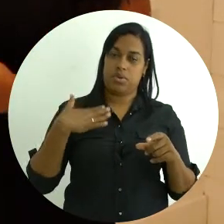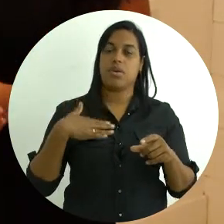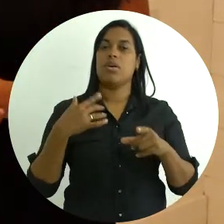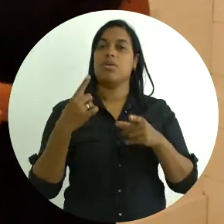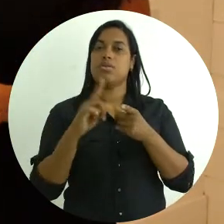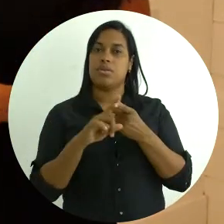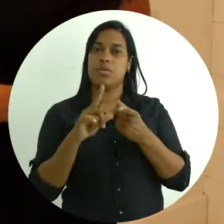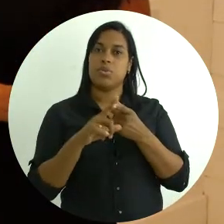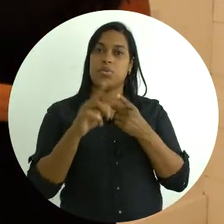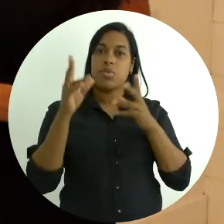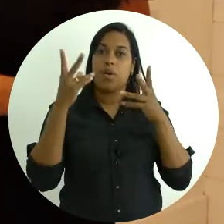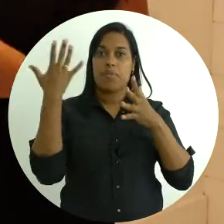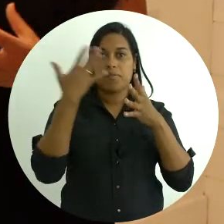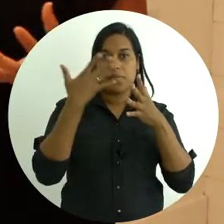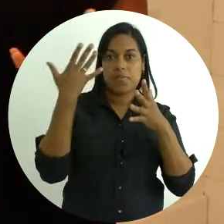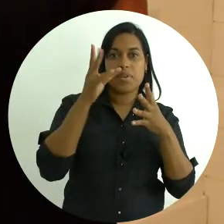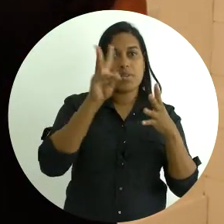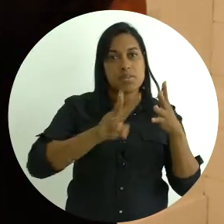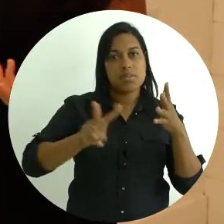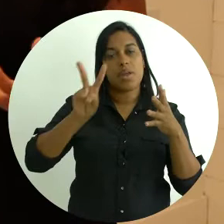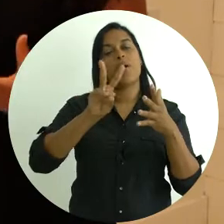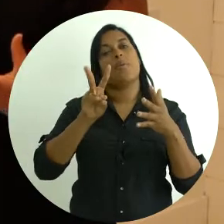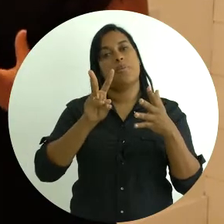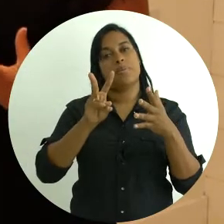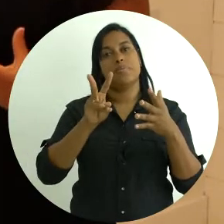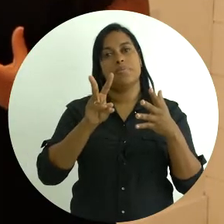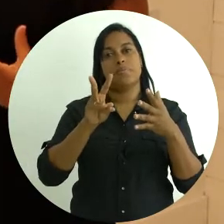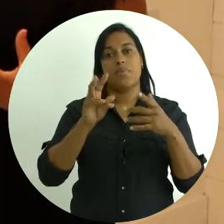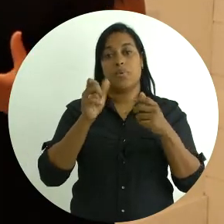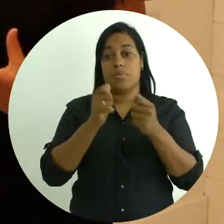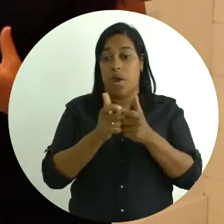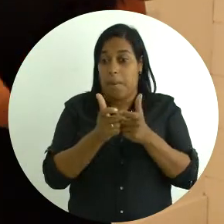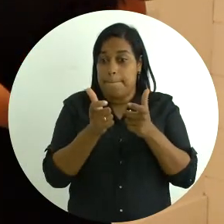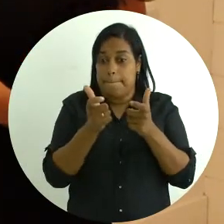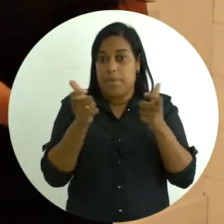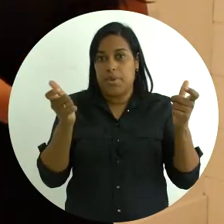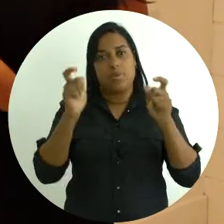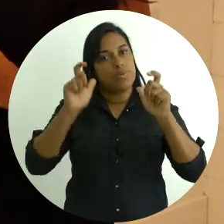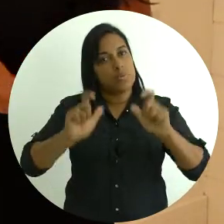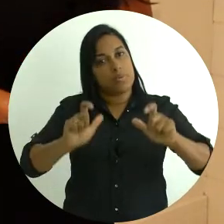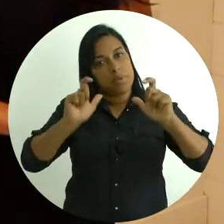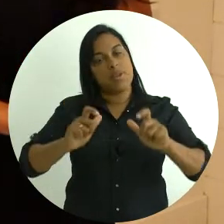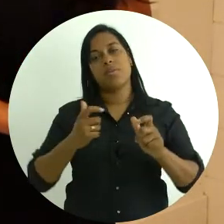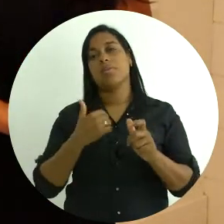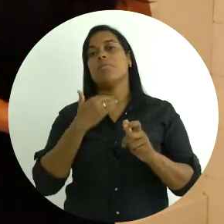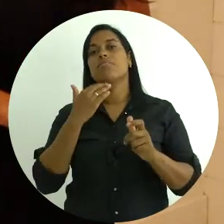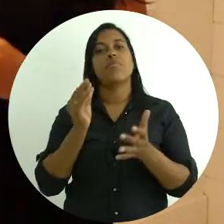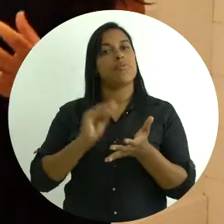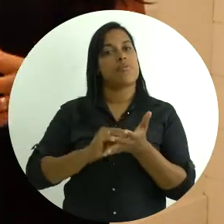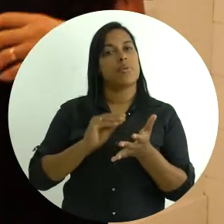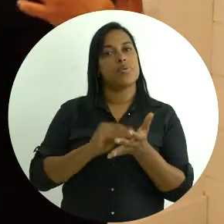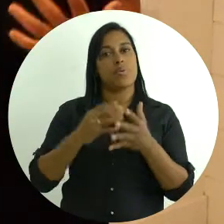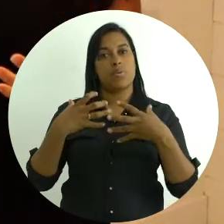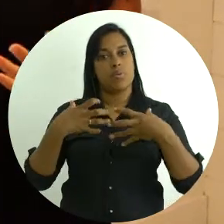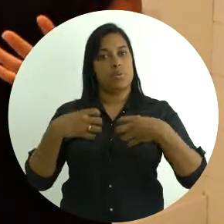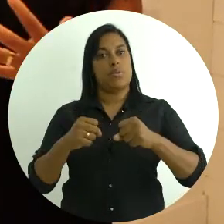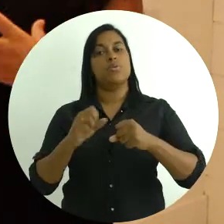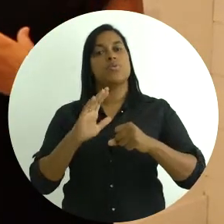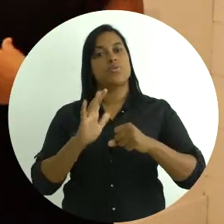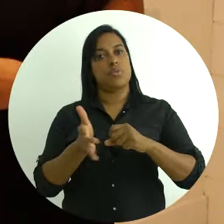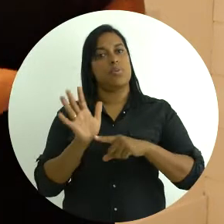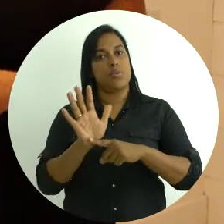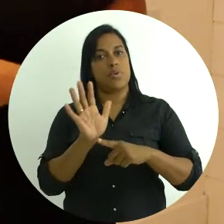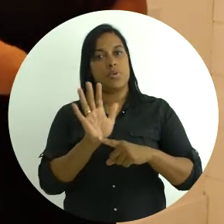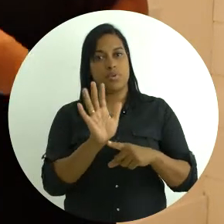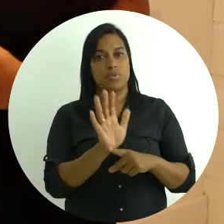não ofuscar a visão e de uma forma realmente que traz amplitude no ambiente sem causar sombras. A fita de LED, ela já